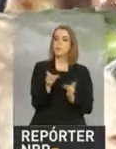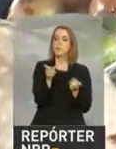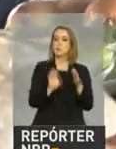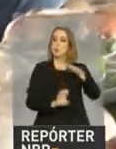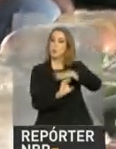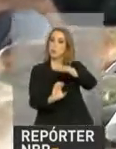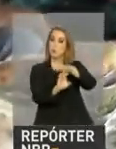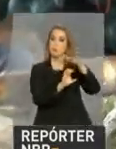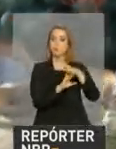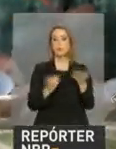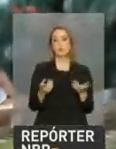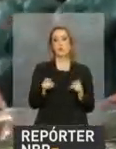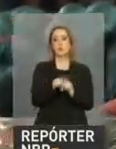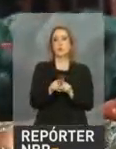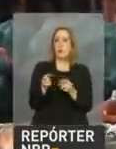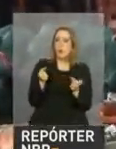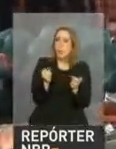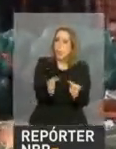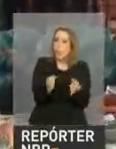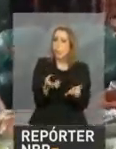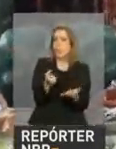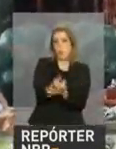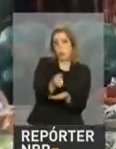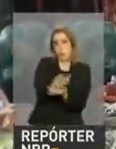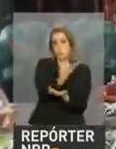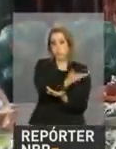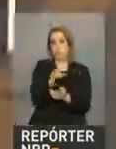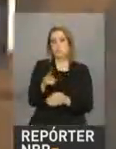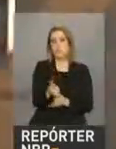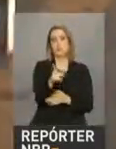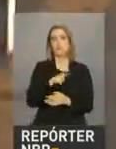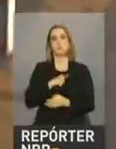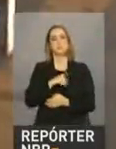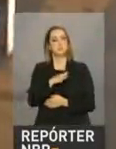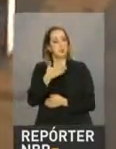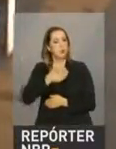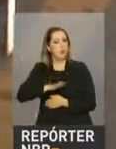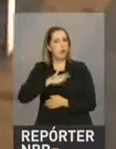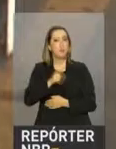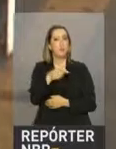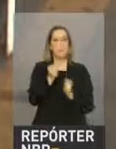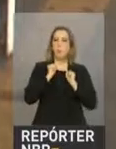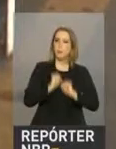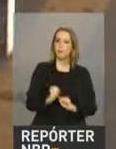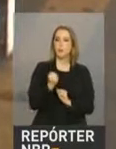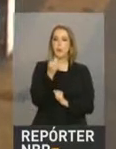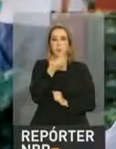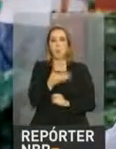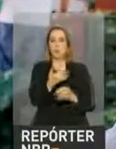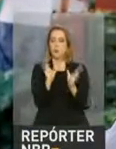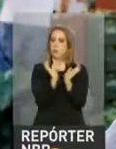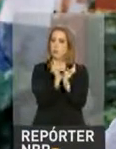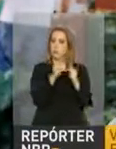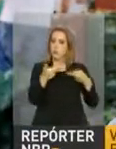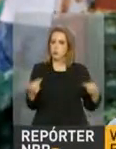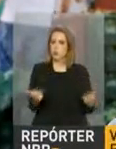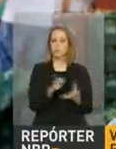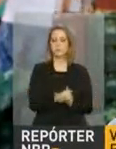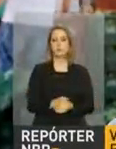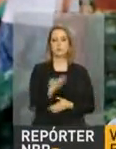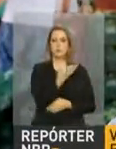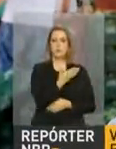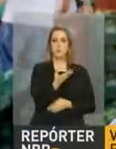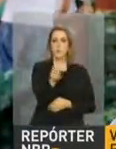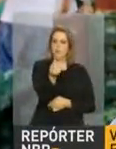vegetais para o seu restaurante fica tranquilo em saber que está levando produtos de qualidade para a mesa dos seus clientes claro que preço é